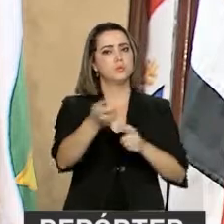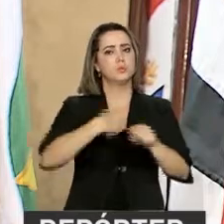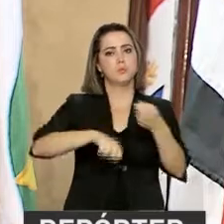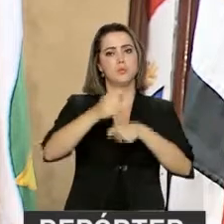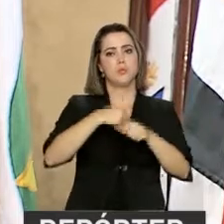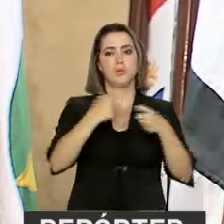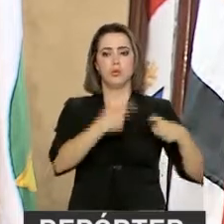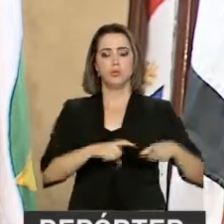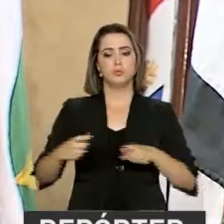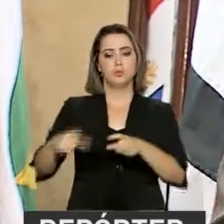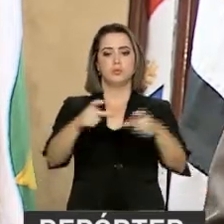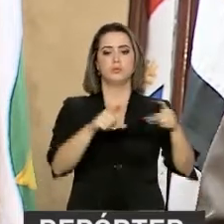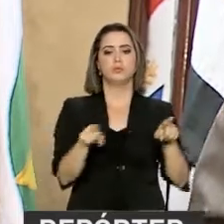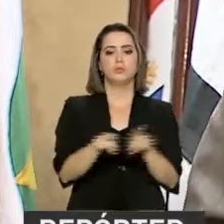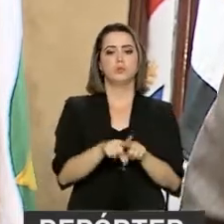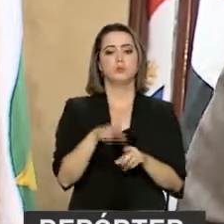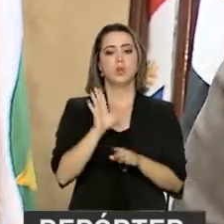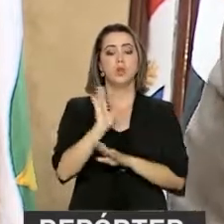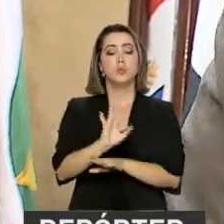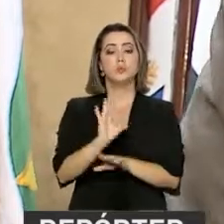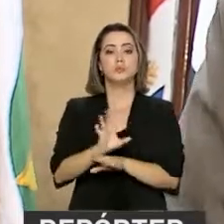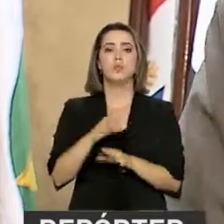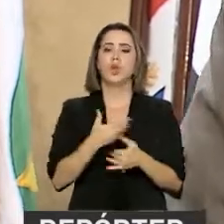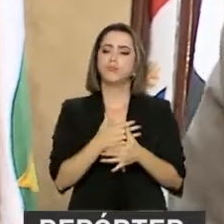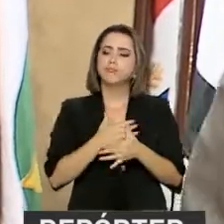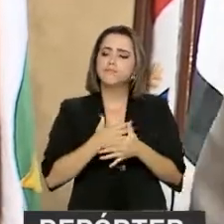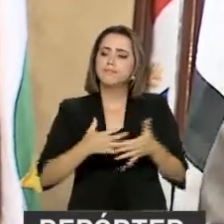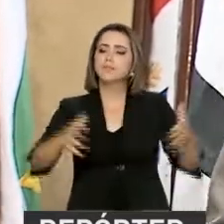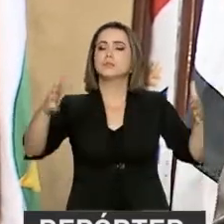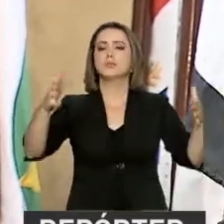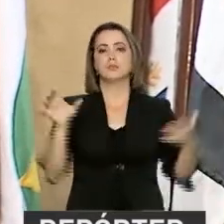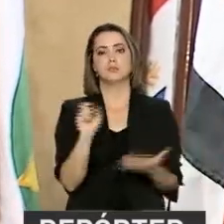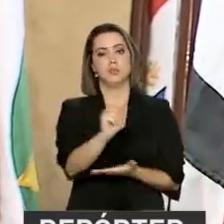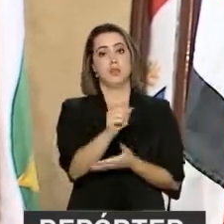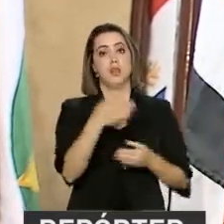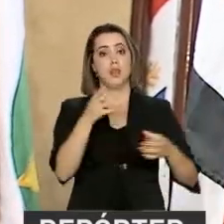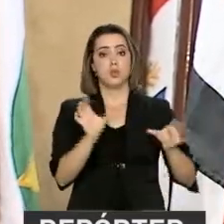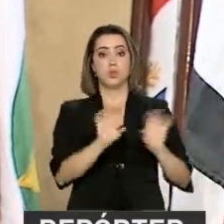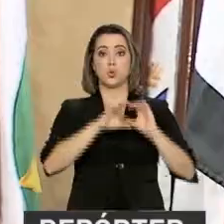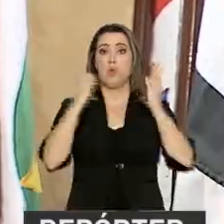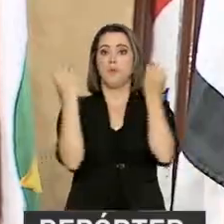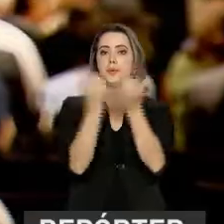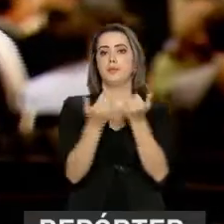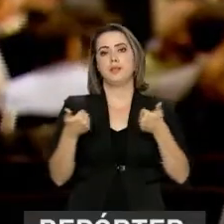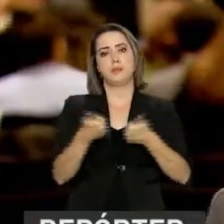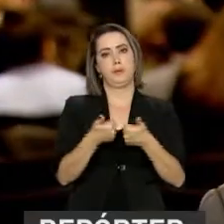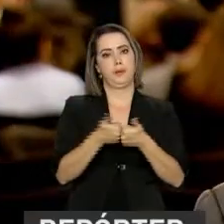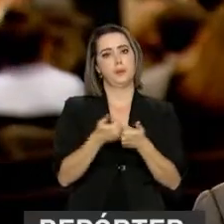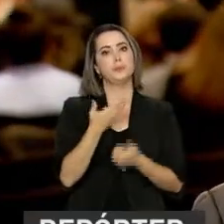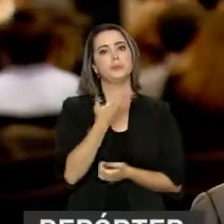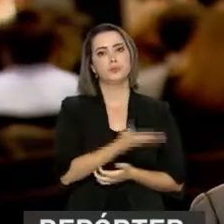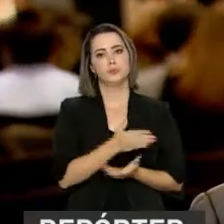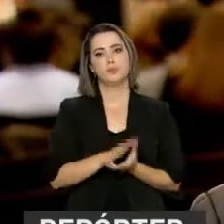locais beneficiando amplamente as comunidades próximas